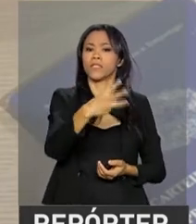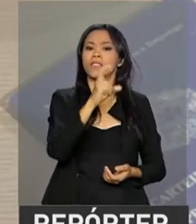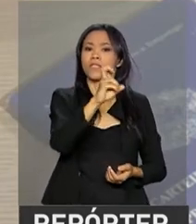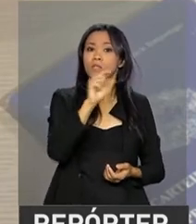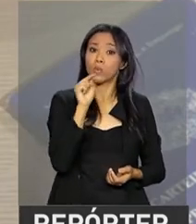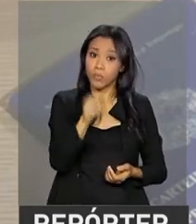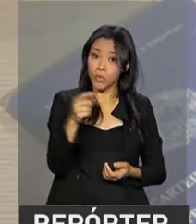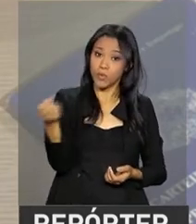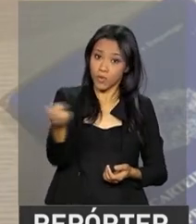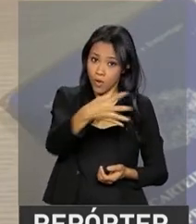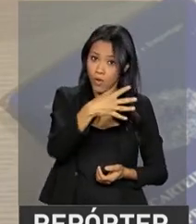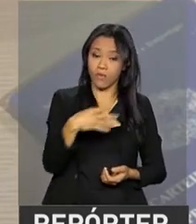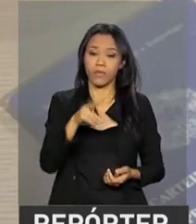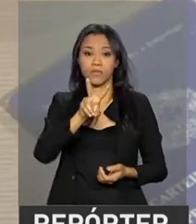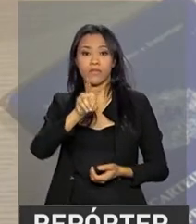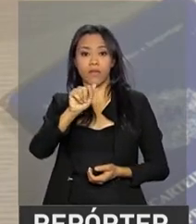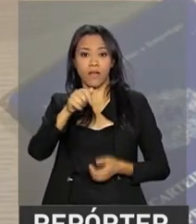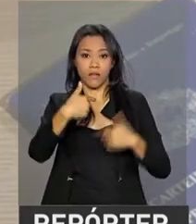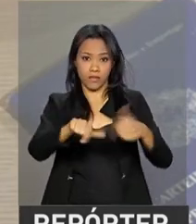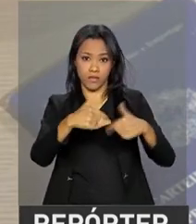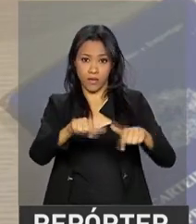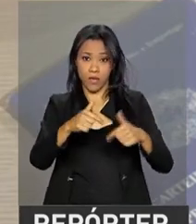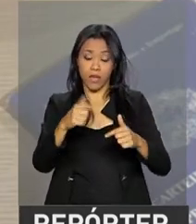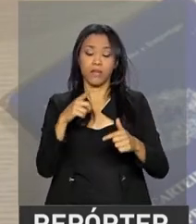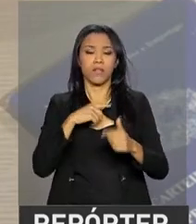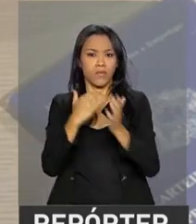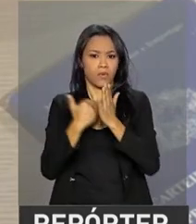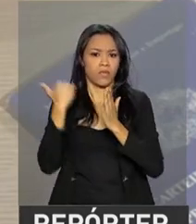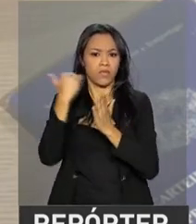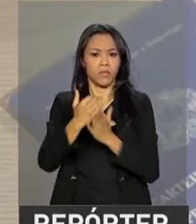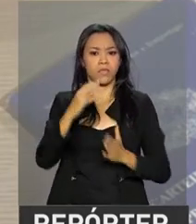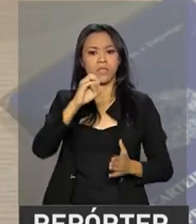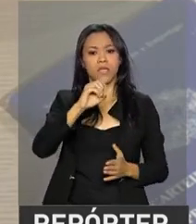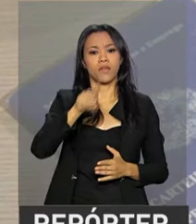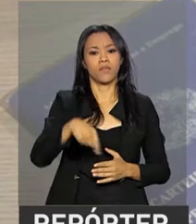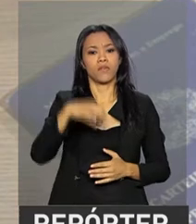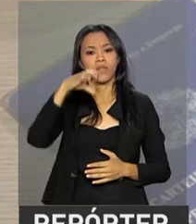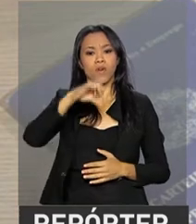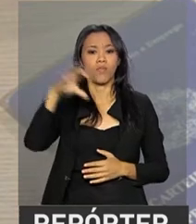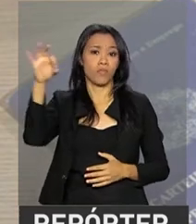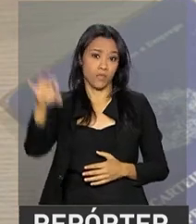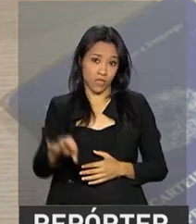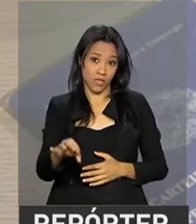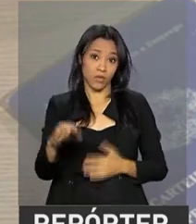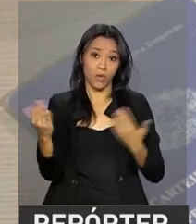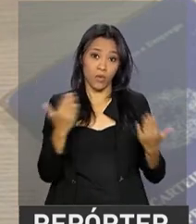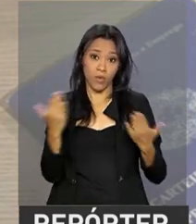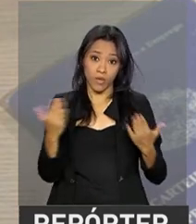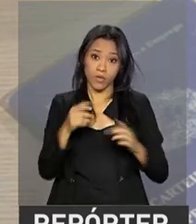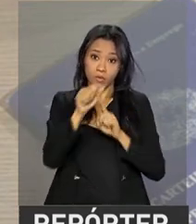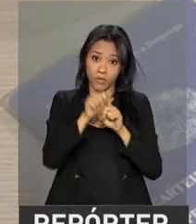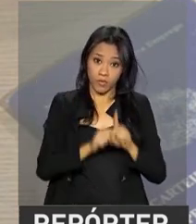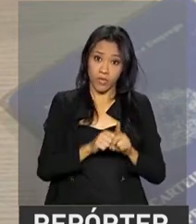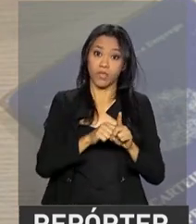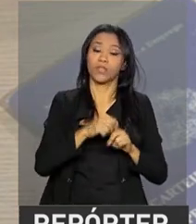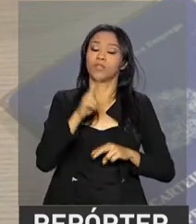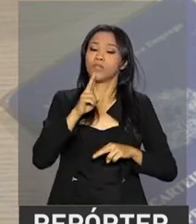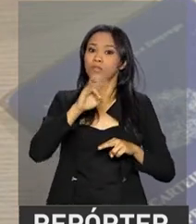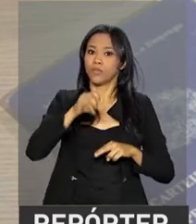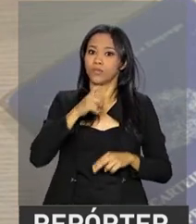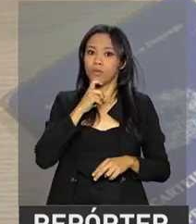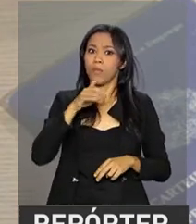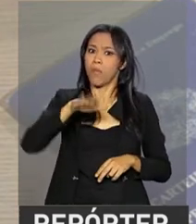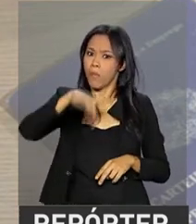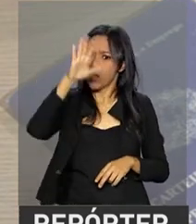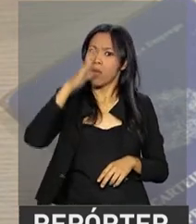novas vagas de trabalho em agosto, um crescimento de 0,09% em relação a julho. Foi o melhor mês